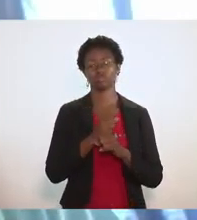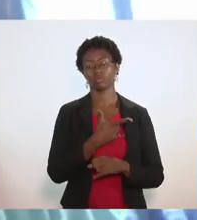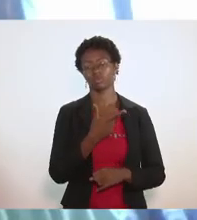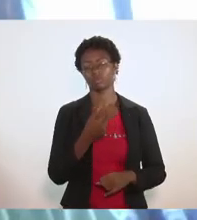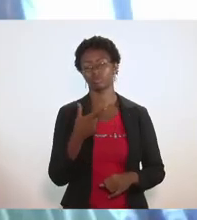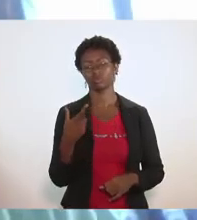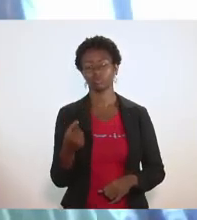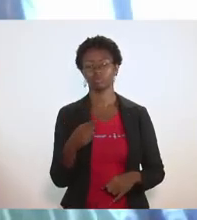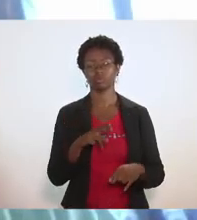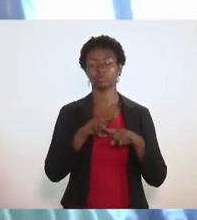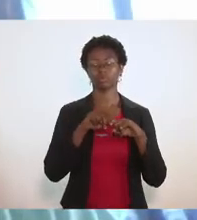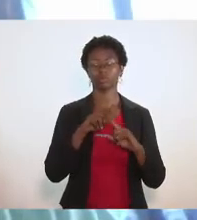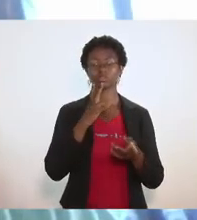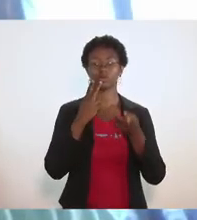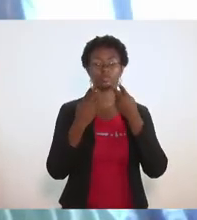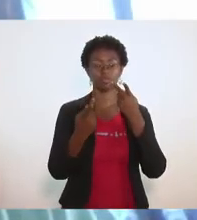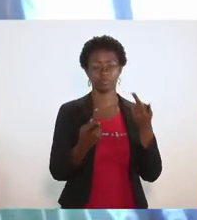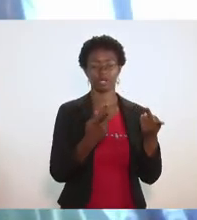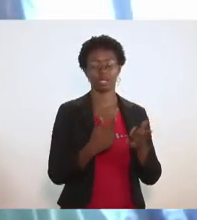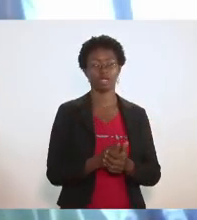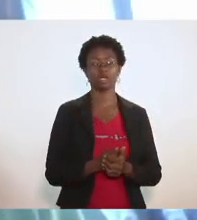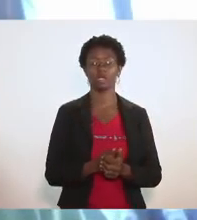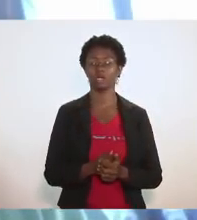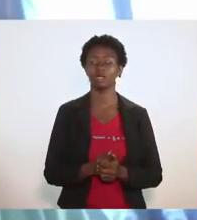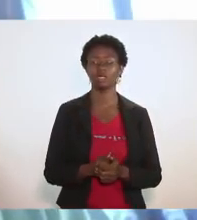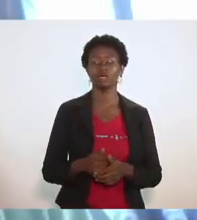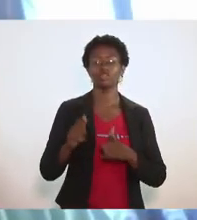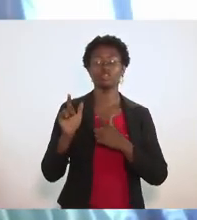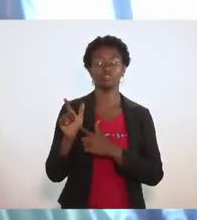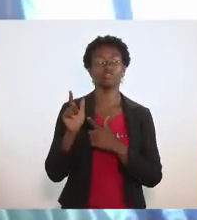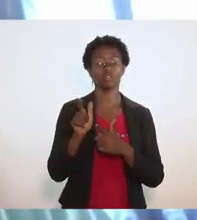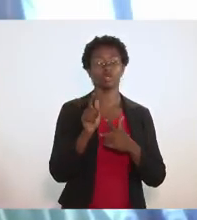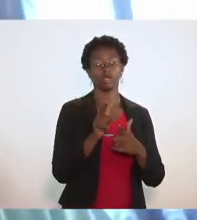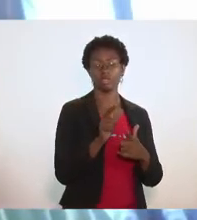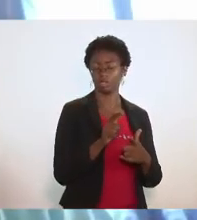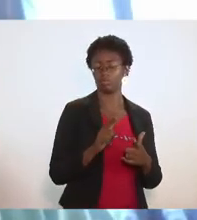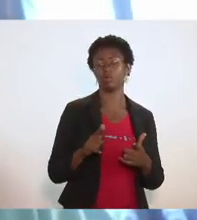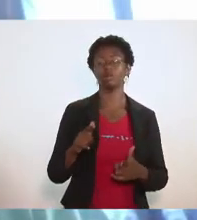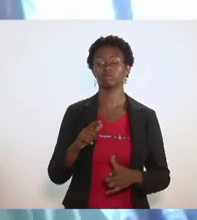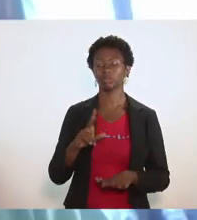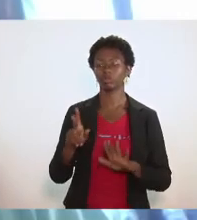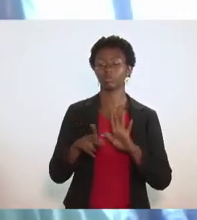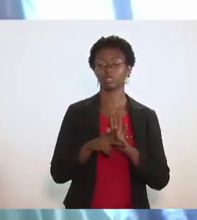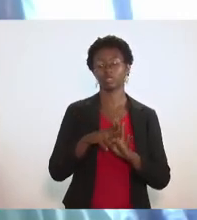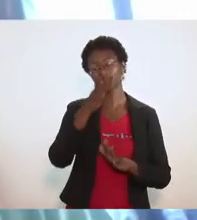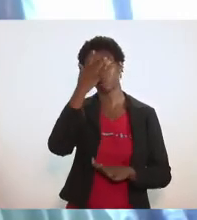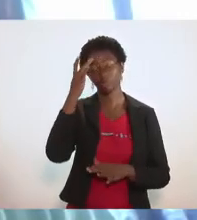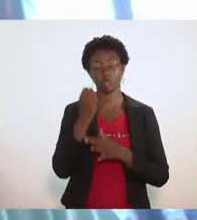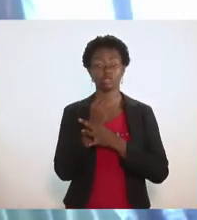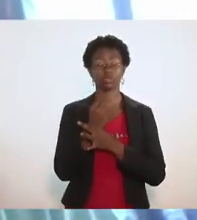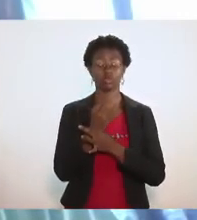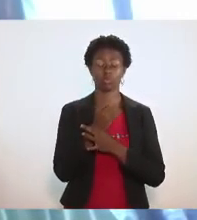estava desligado, até estranhei aqui. Esse projeto está prejudicado pela Lei